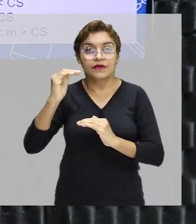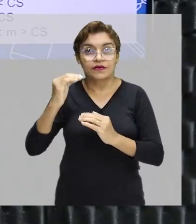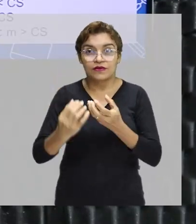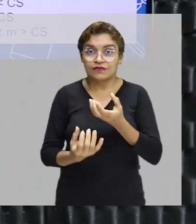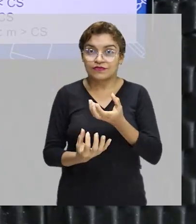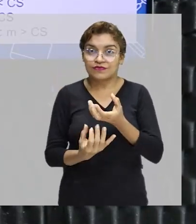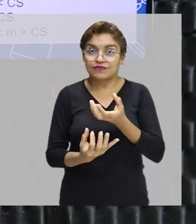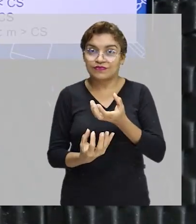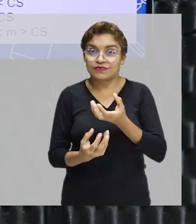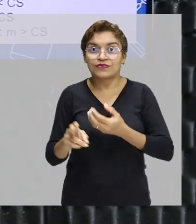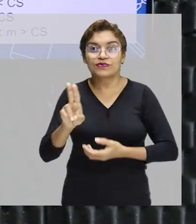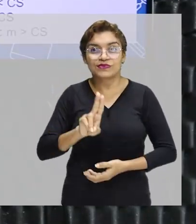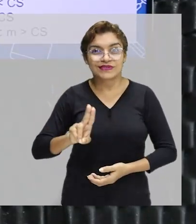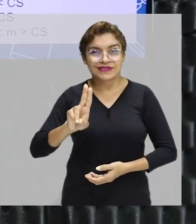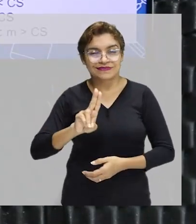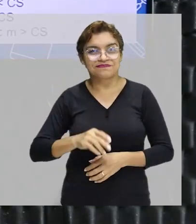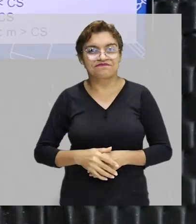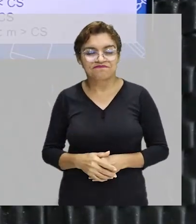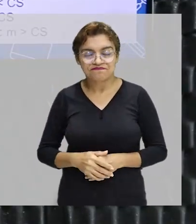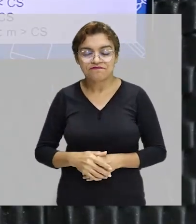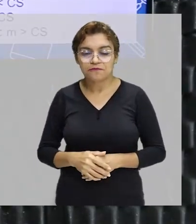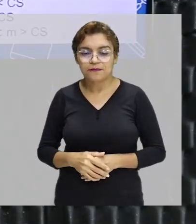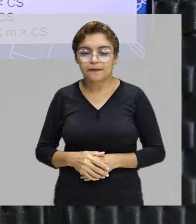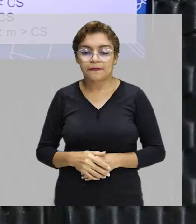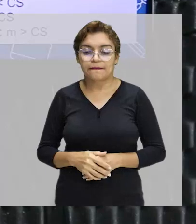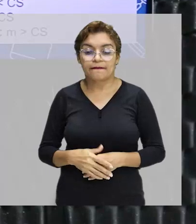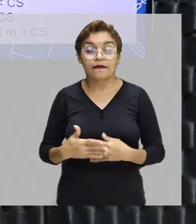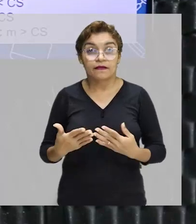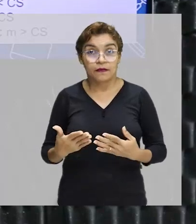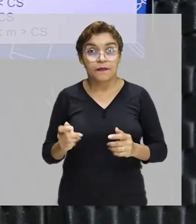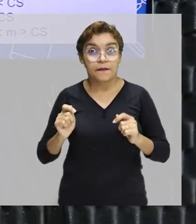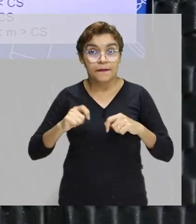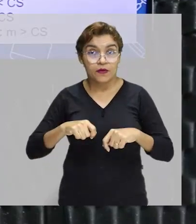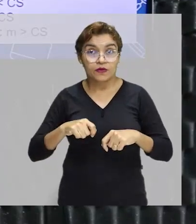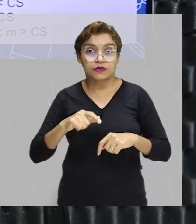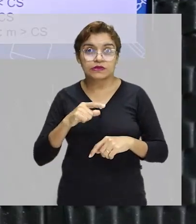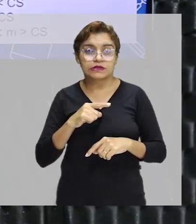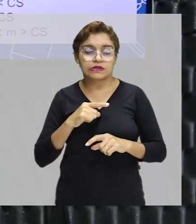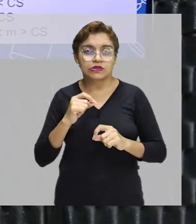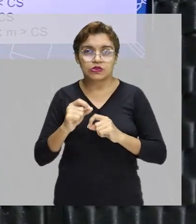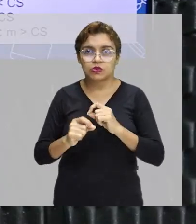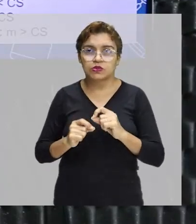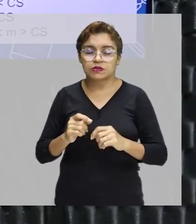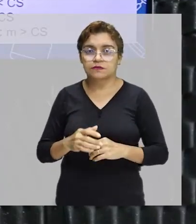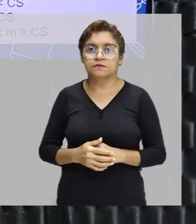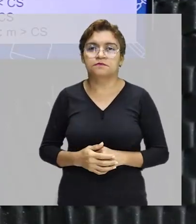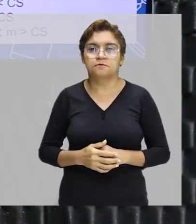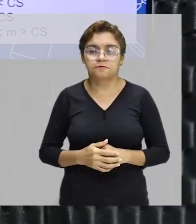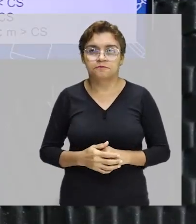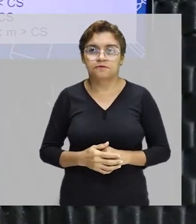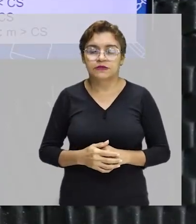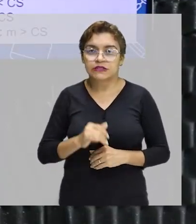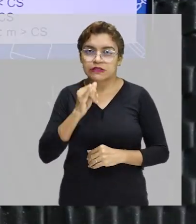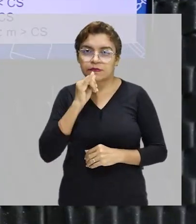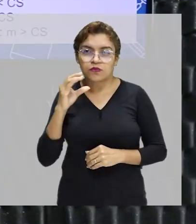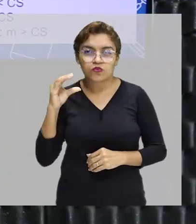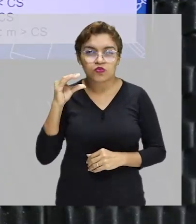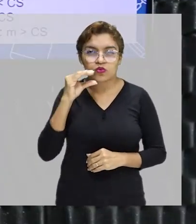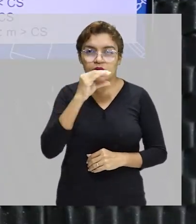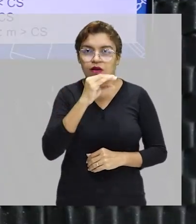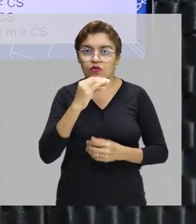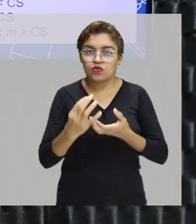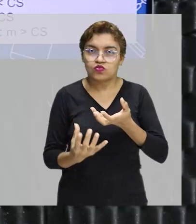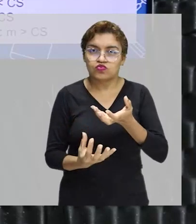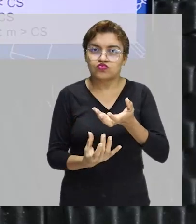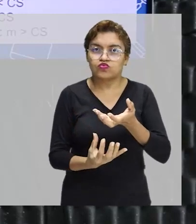da temperatura da solução, certo? A gente pode cessar o fornecimento, né, do calor, e aí